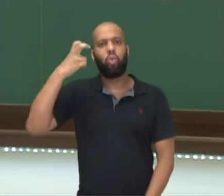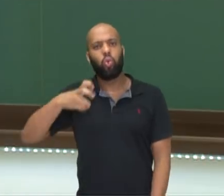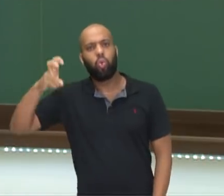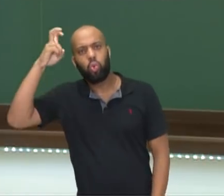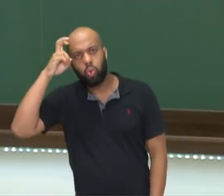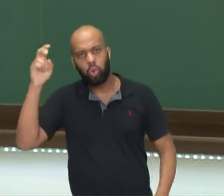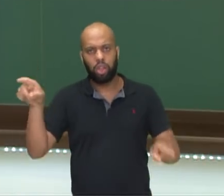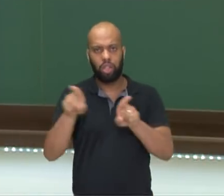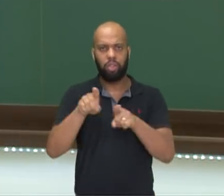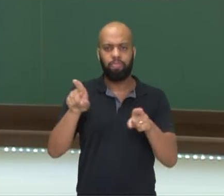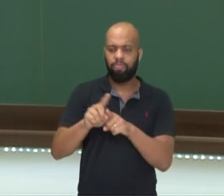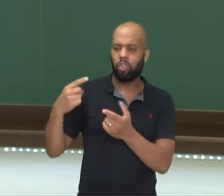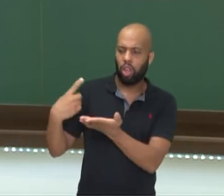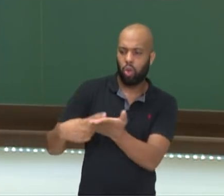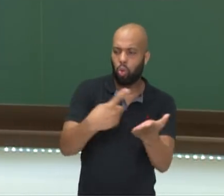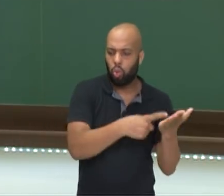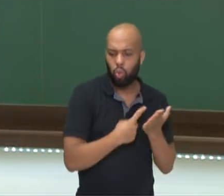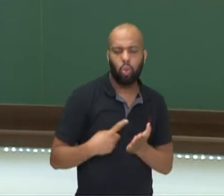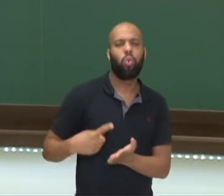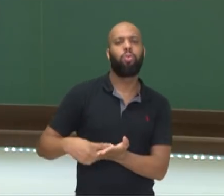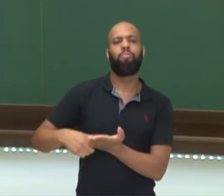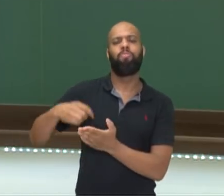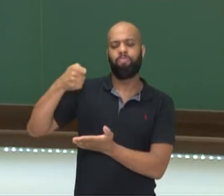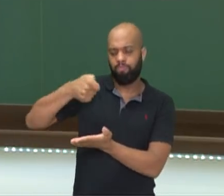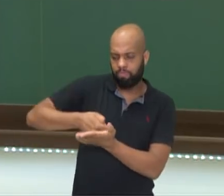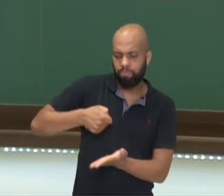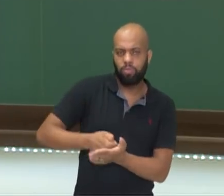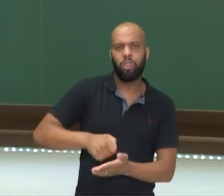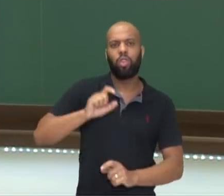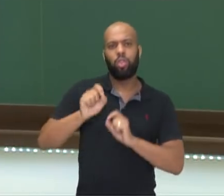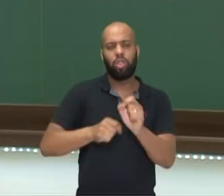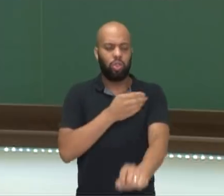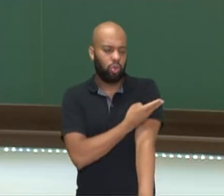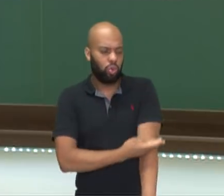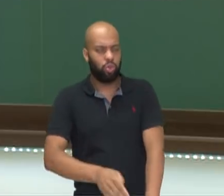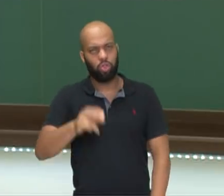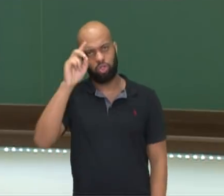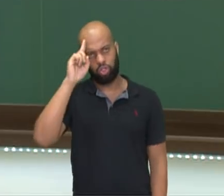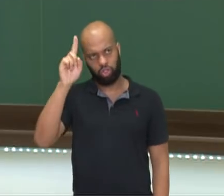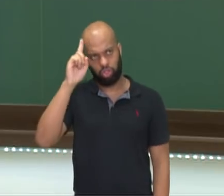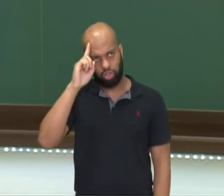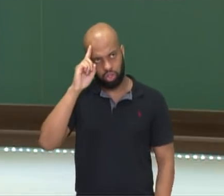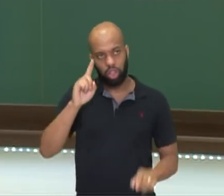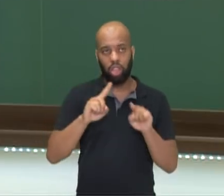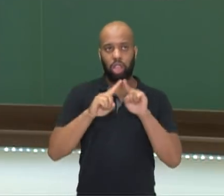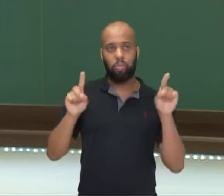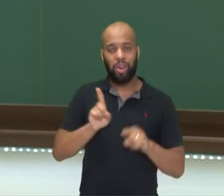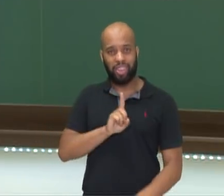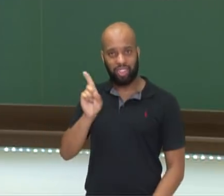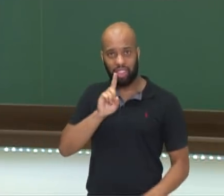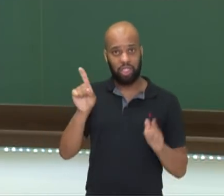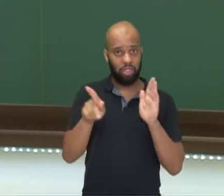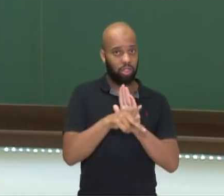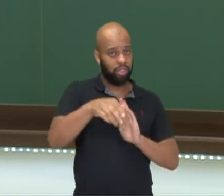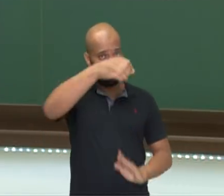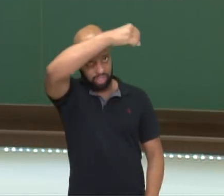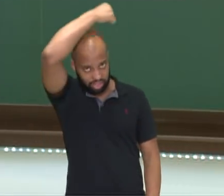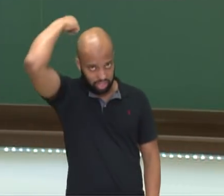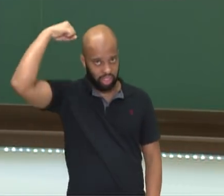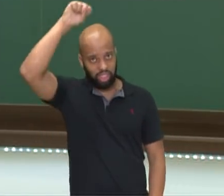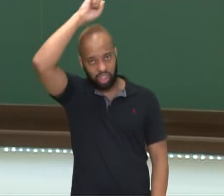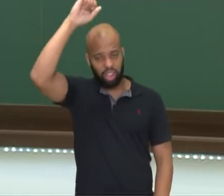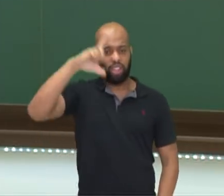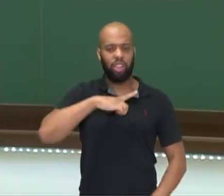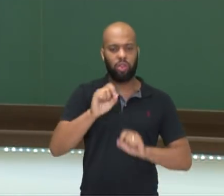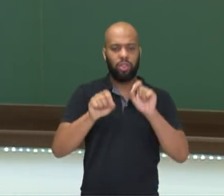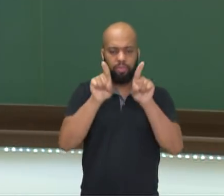as convenções impõem. Então, isso são os hábitos do dia a dia. Mas os rituais sagrados, eles repetem